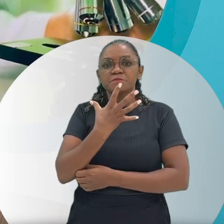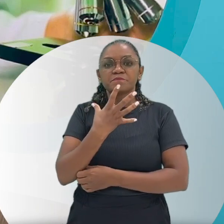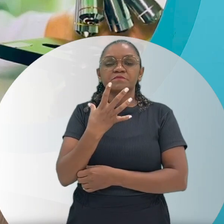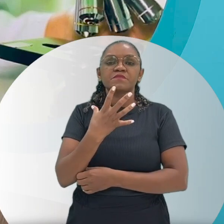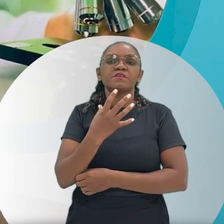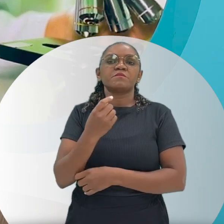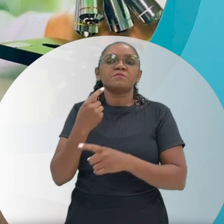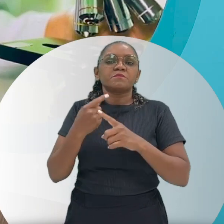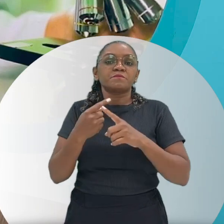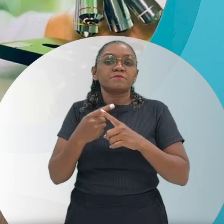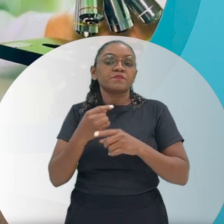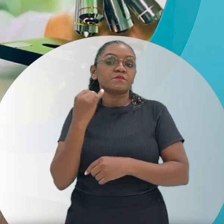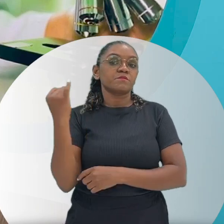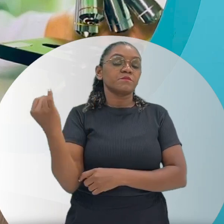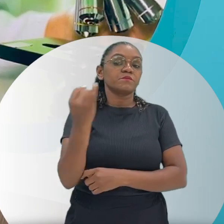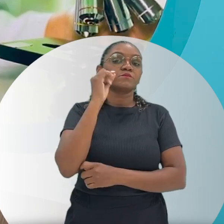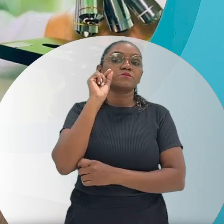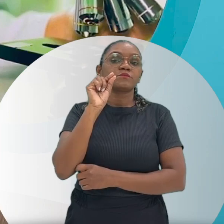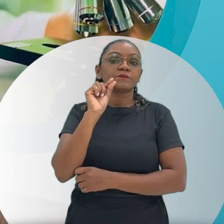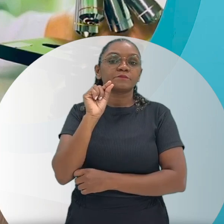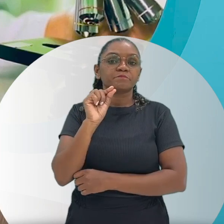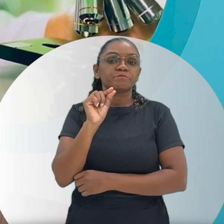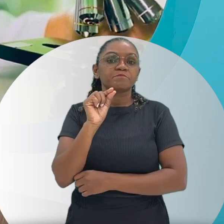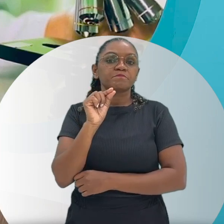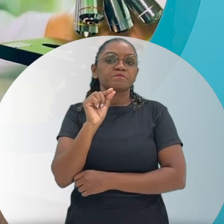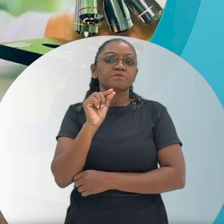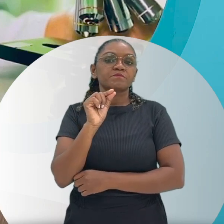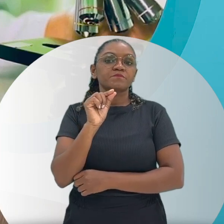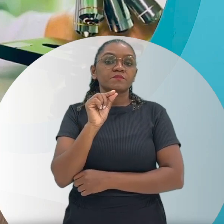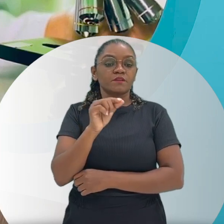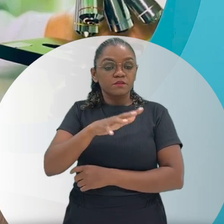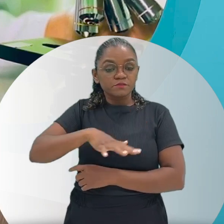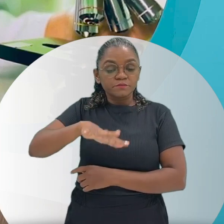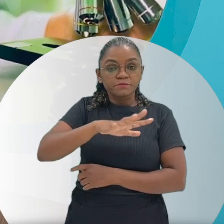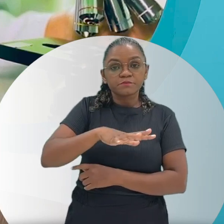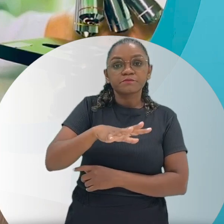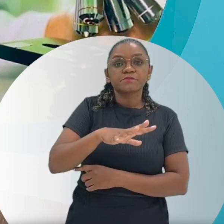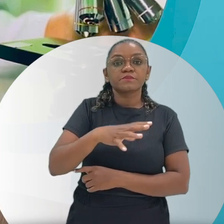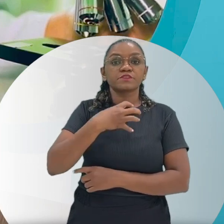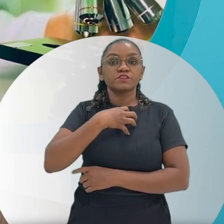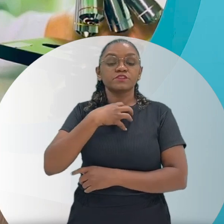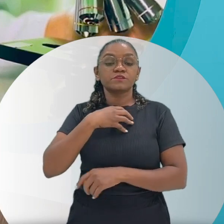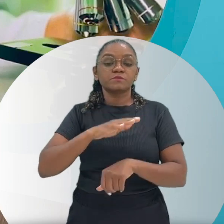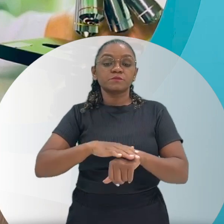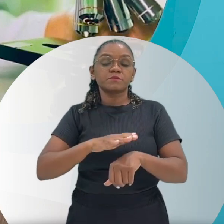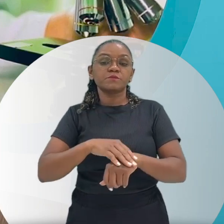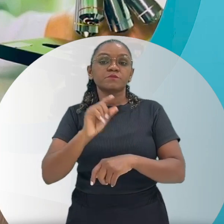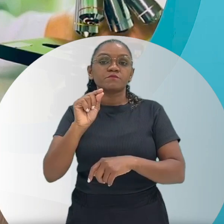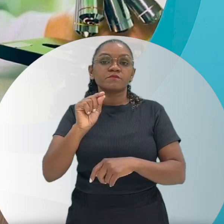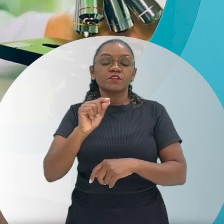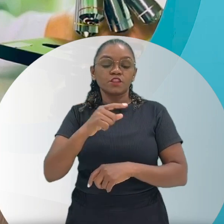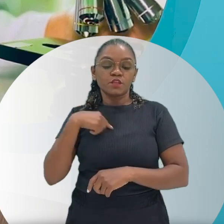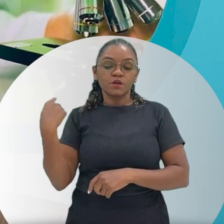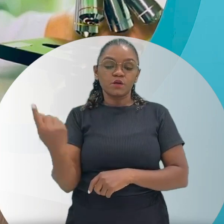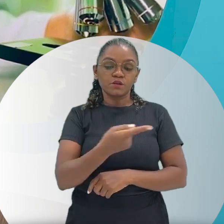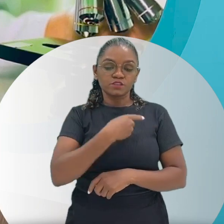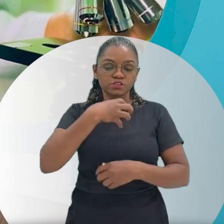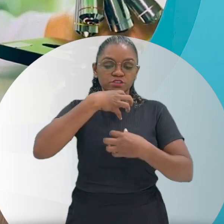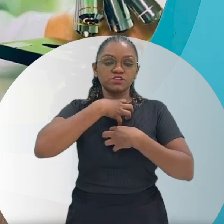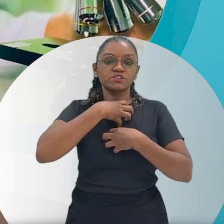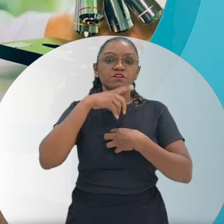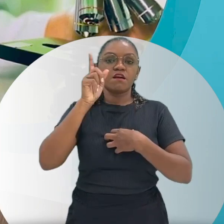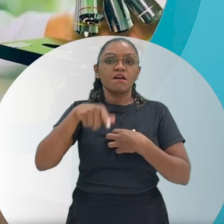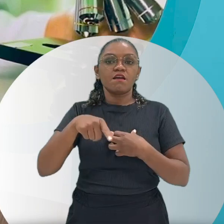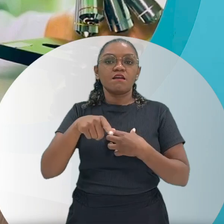assim, e tão importante, né, para esse momento, entender que a gente que faz a mudança, a gente que deve estar lá